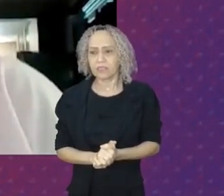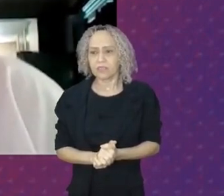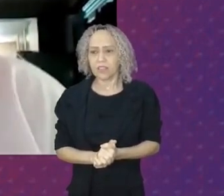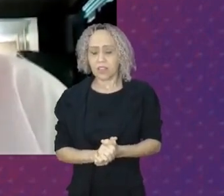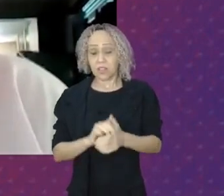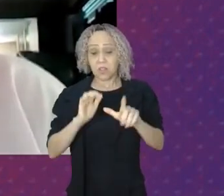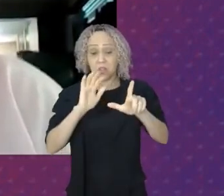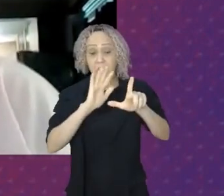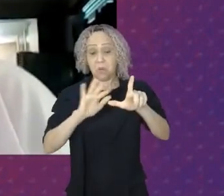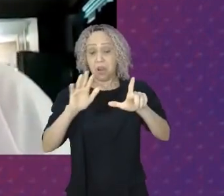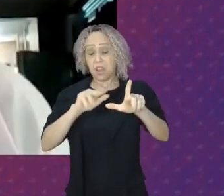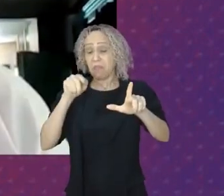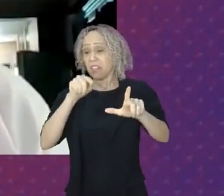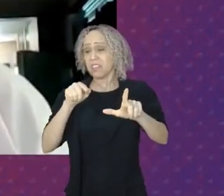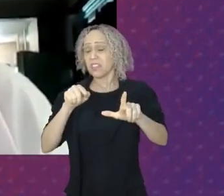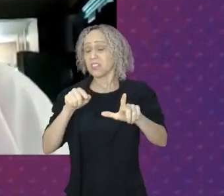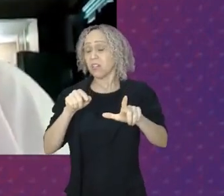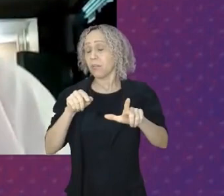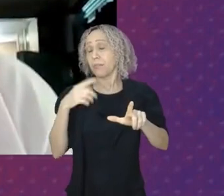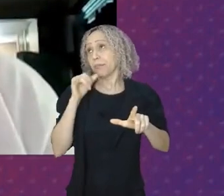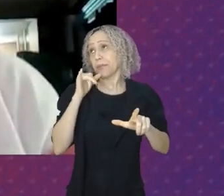da política pública